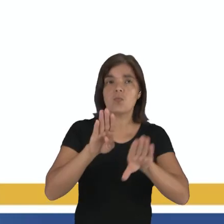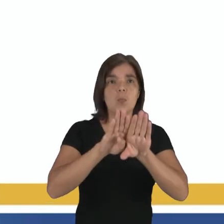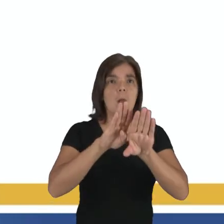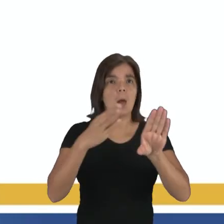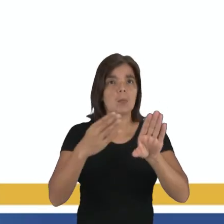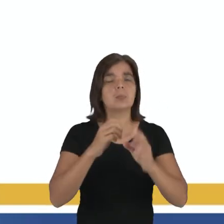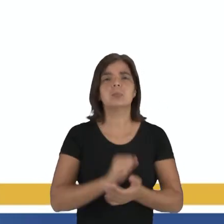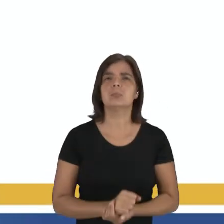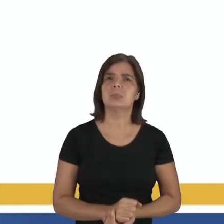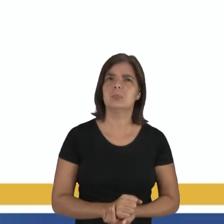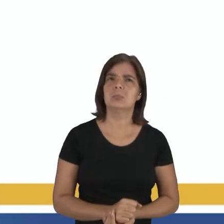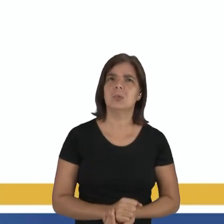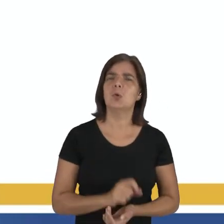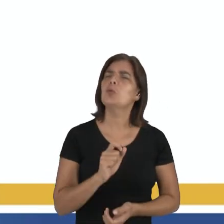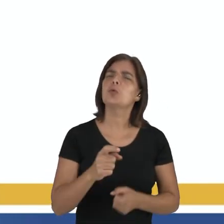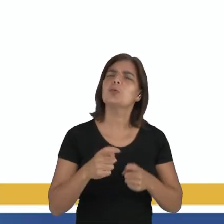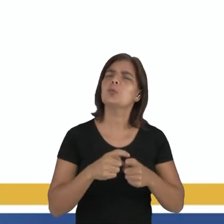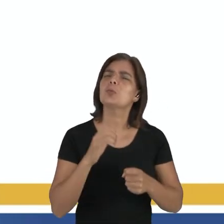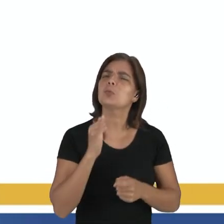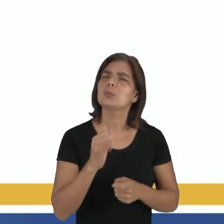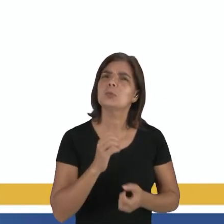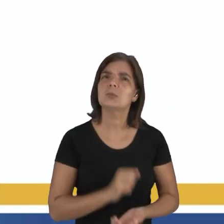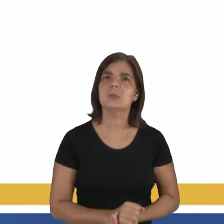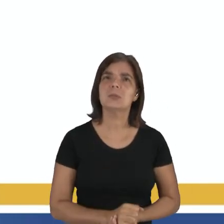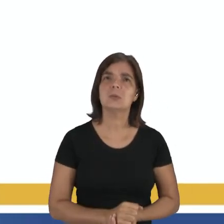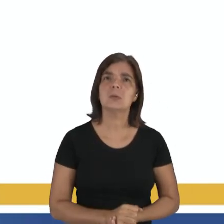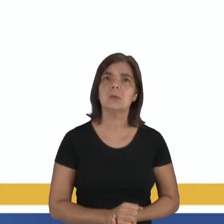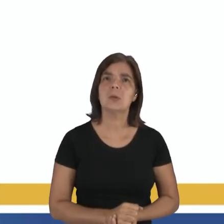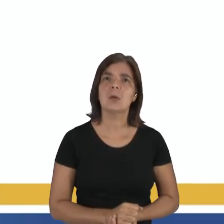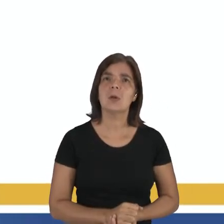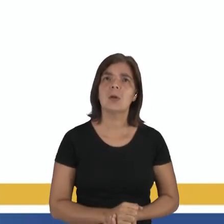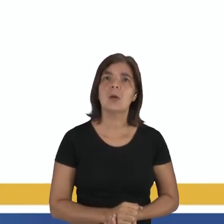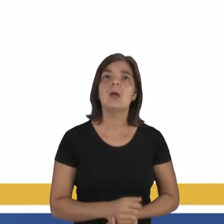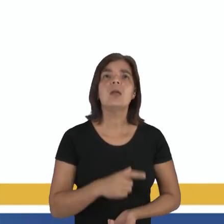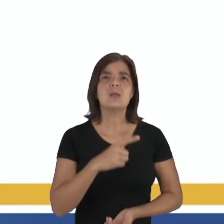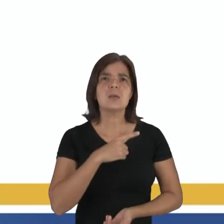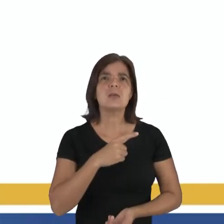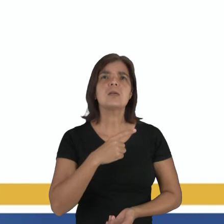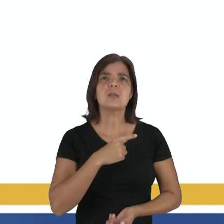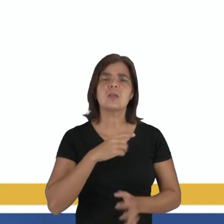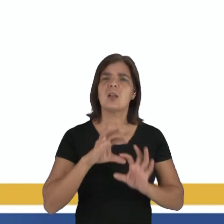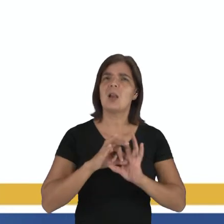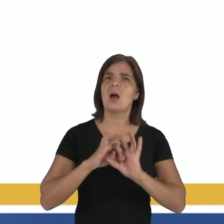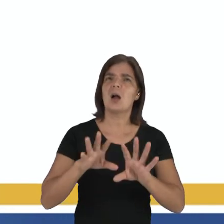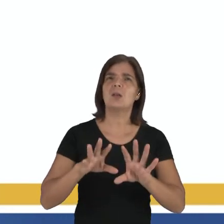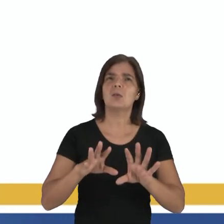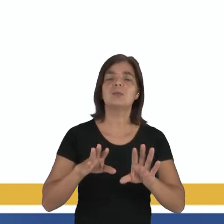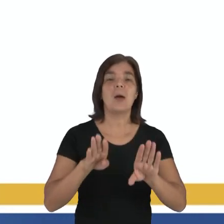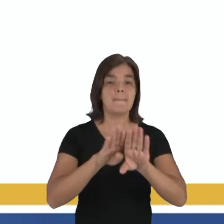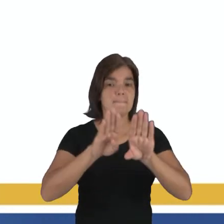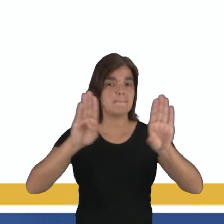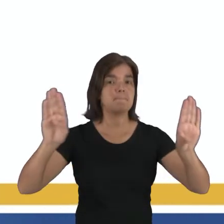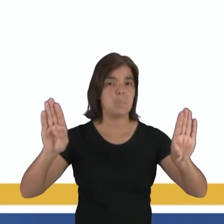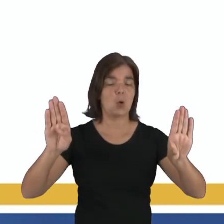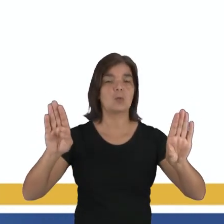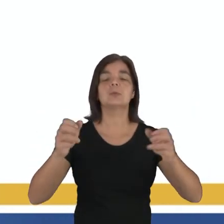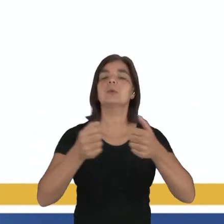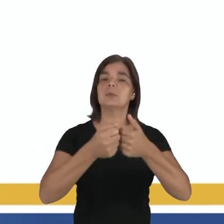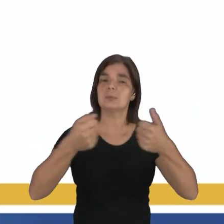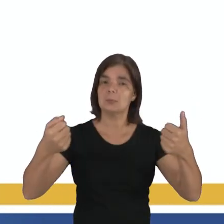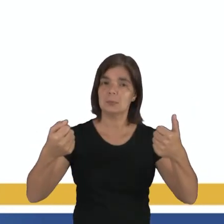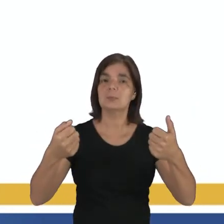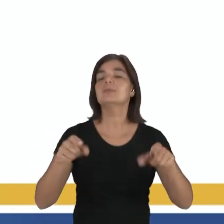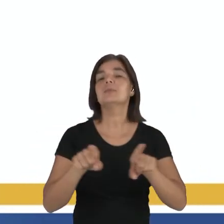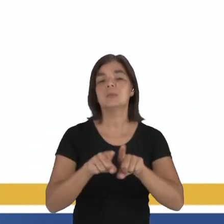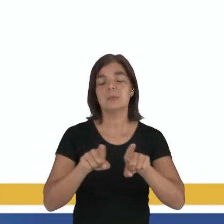casa. Que foi que o doutor disse? A Helga pergunta para o marido, que temos de alargar nossa porta da frente.